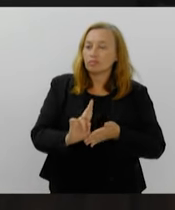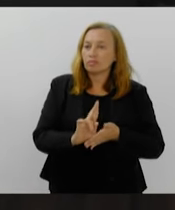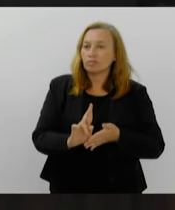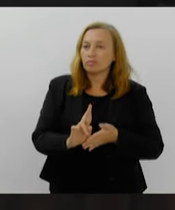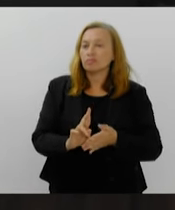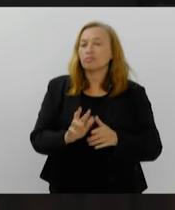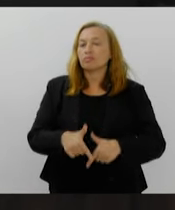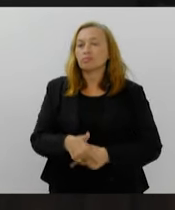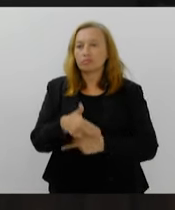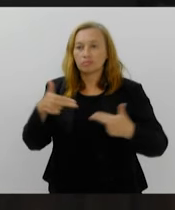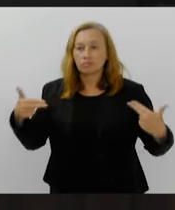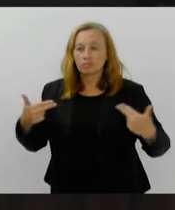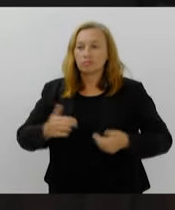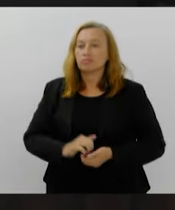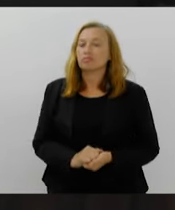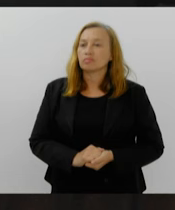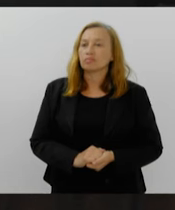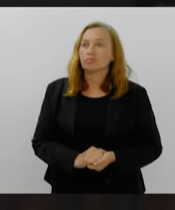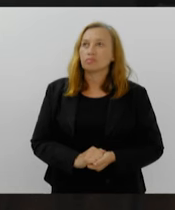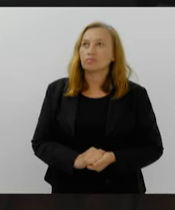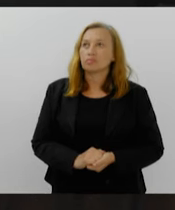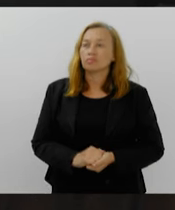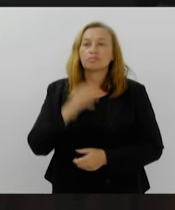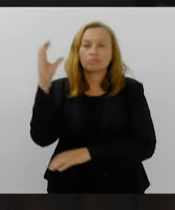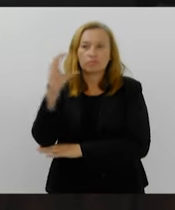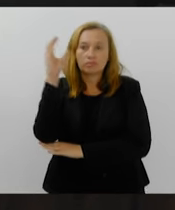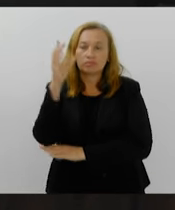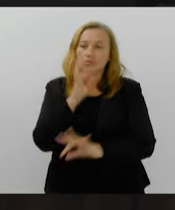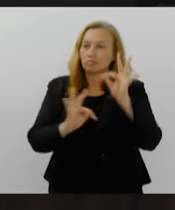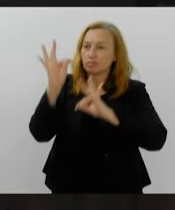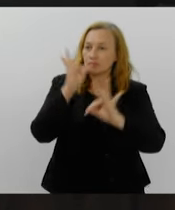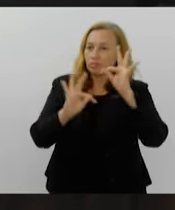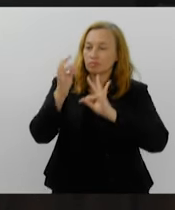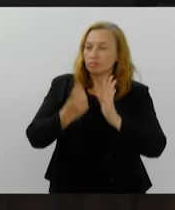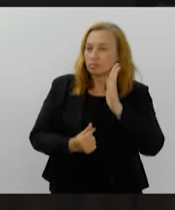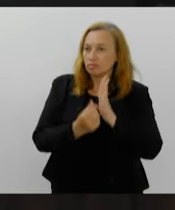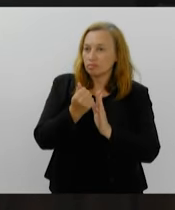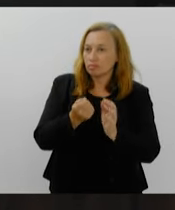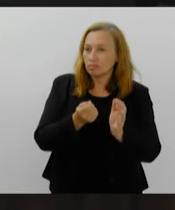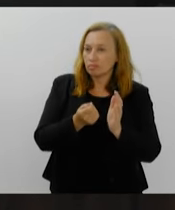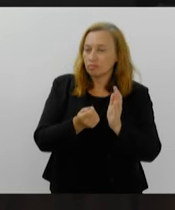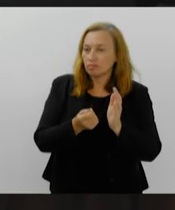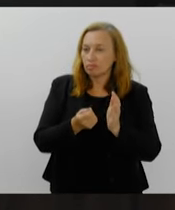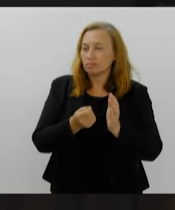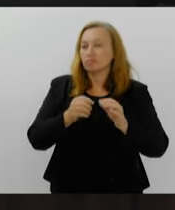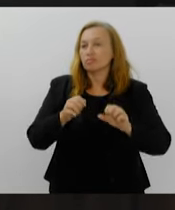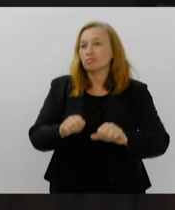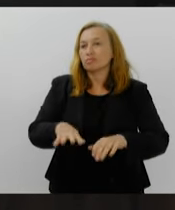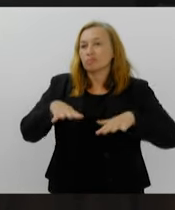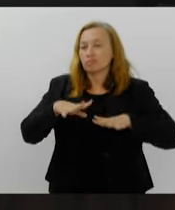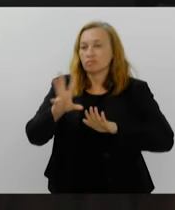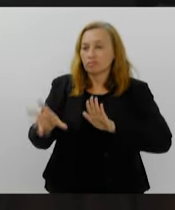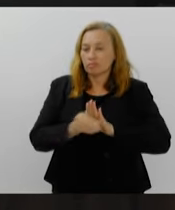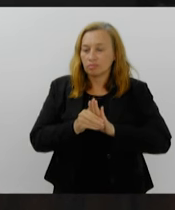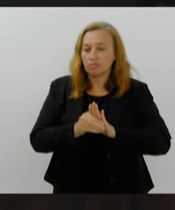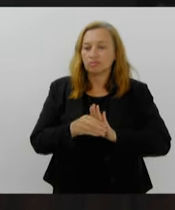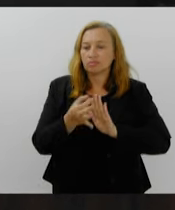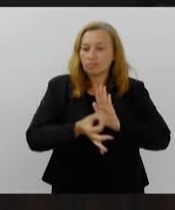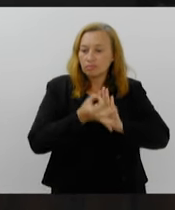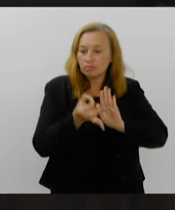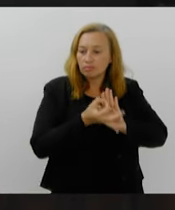procedência Nacional de Ciência e Tecnologia e de orçamento e Finanças emendas plenário para emitir